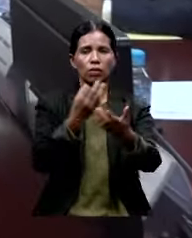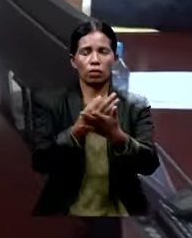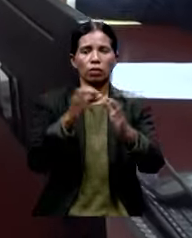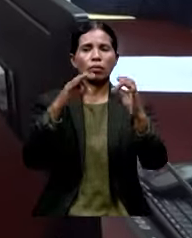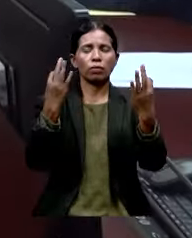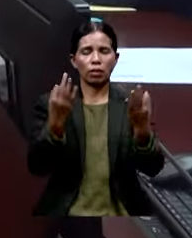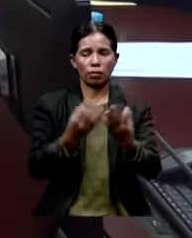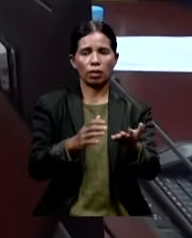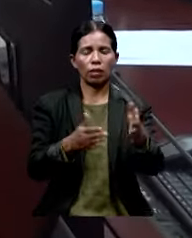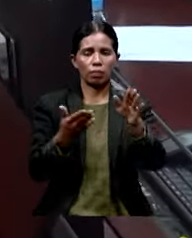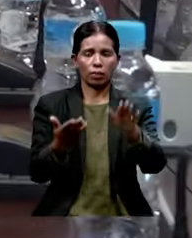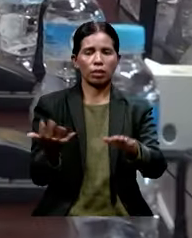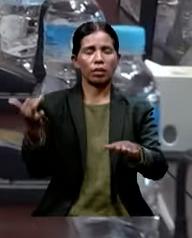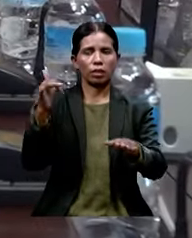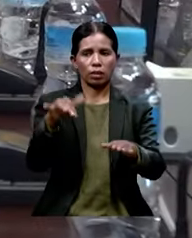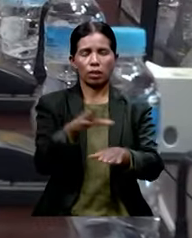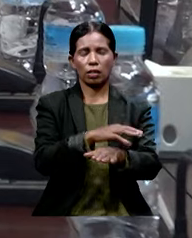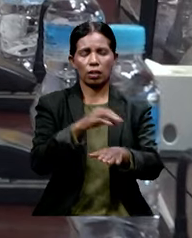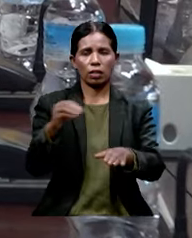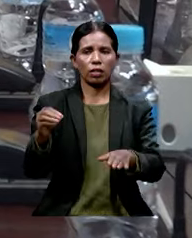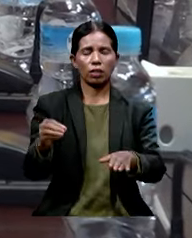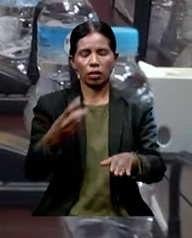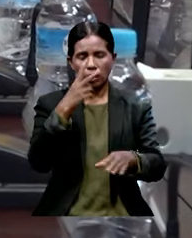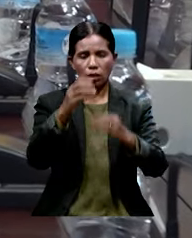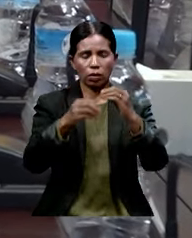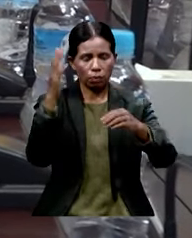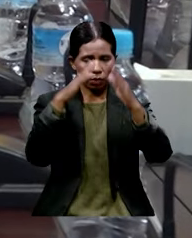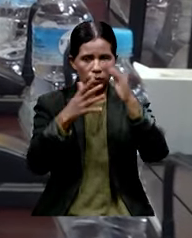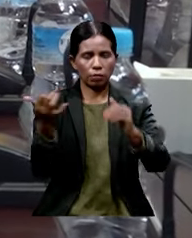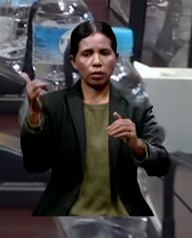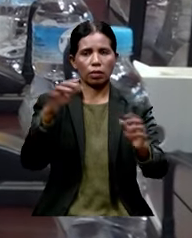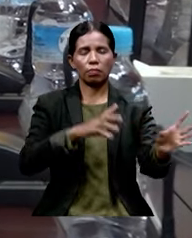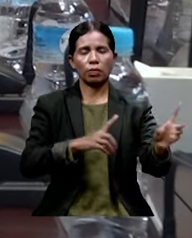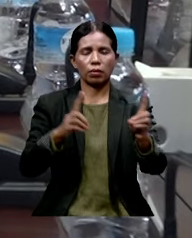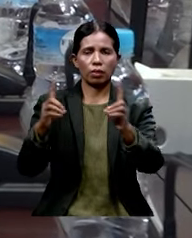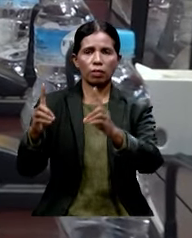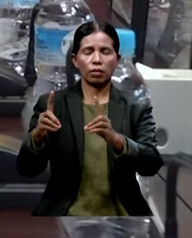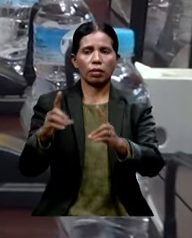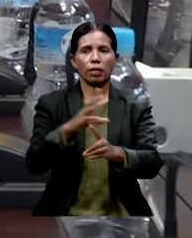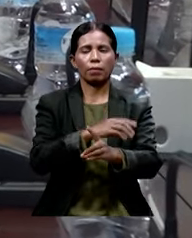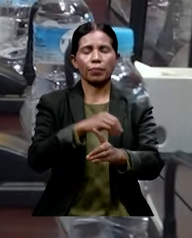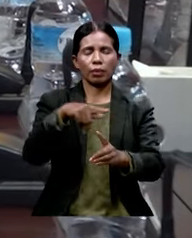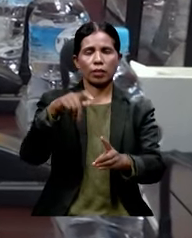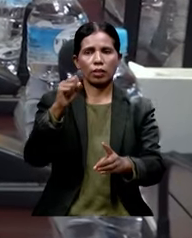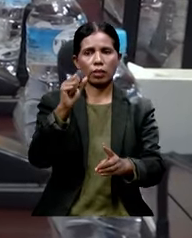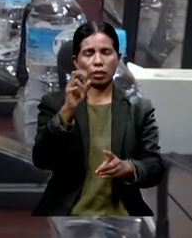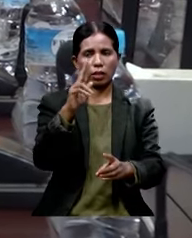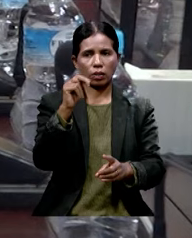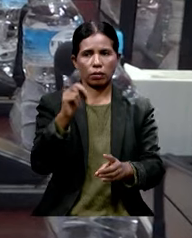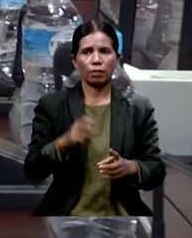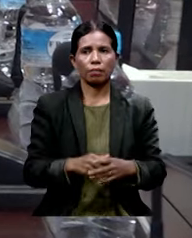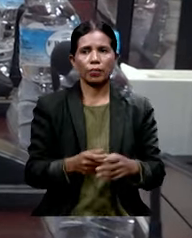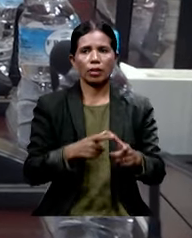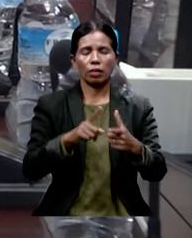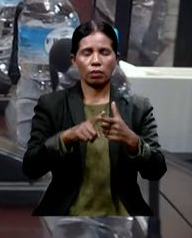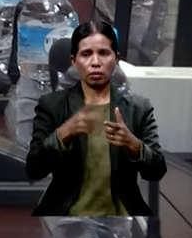família Mártires Libertação Pátria, no MOS resolve problemas Sira e a implementação pensão pecuária única. Depois de